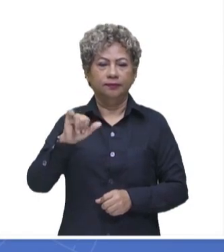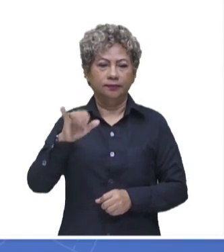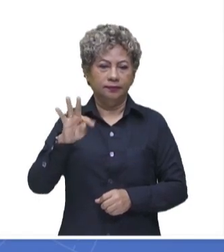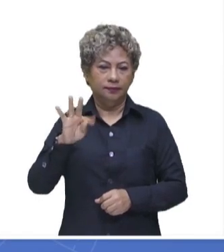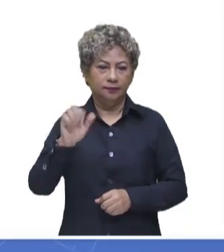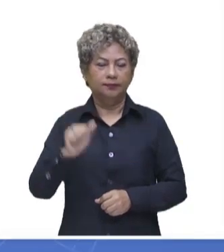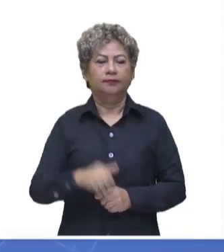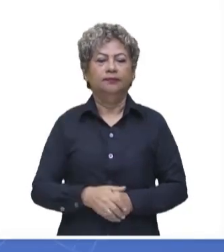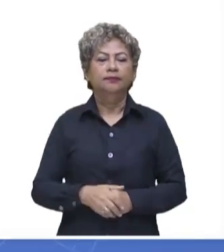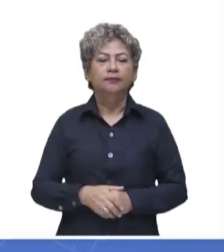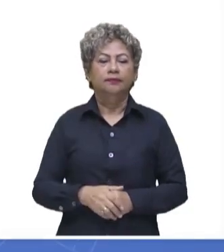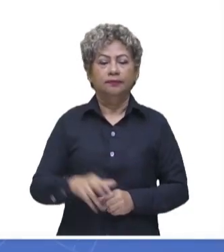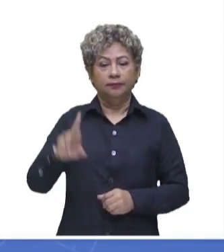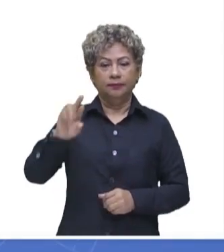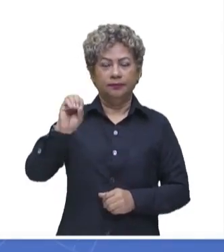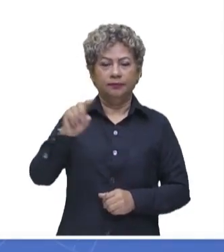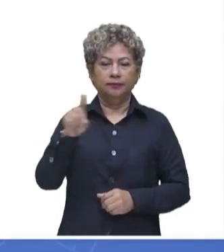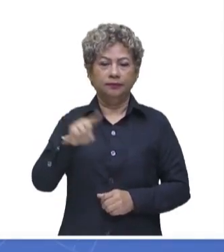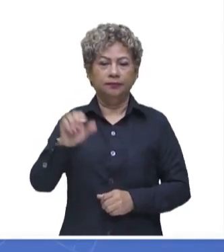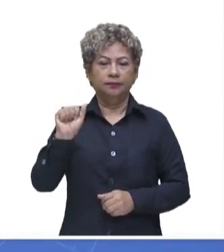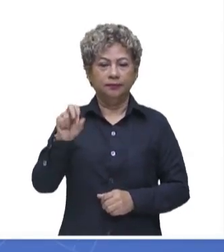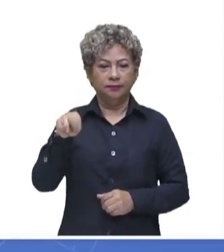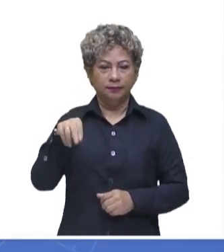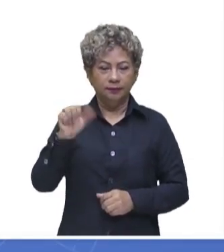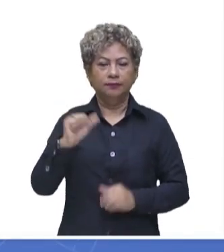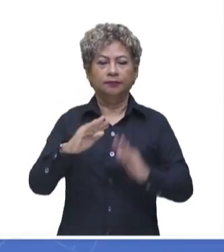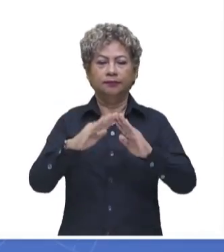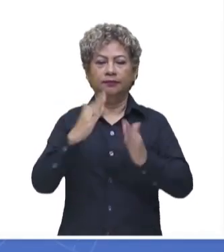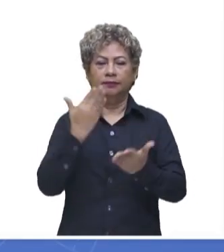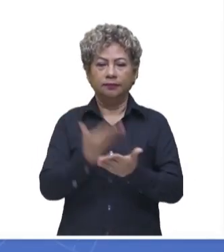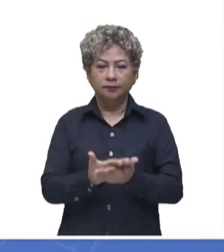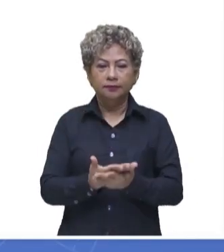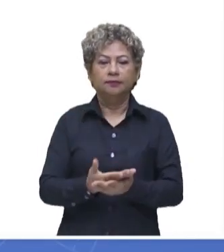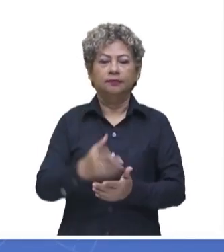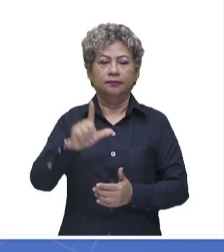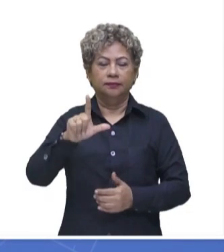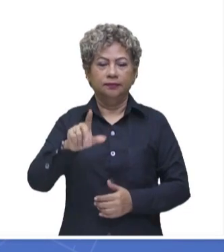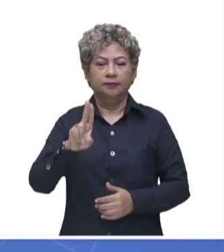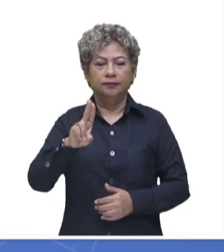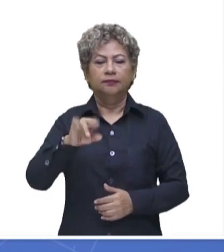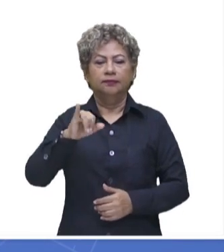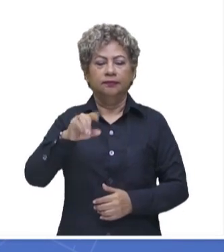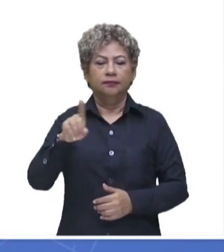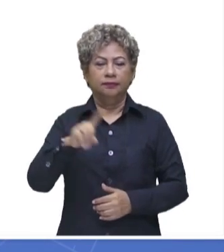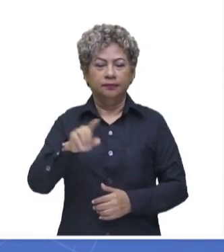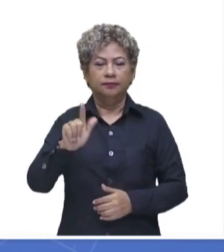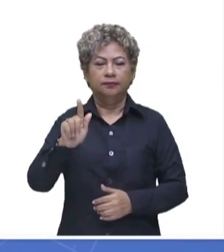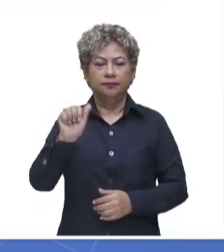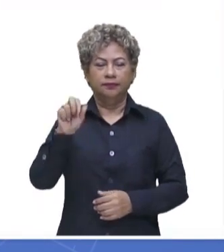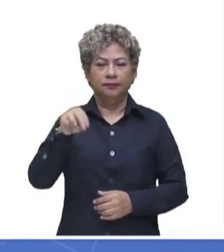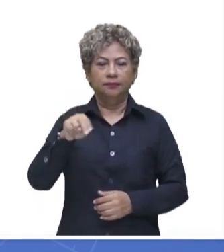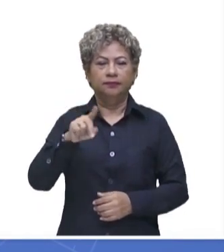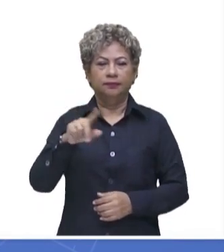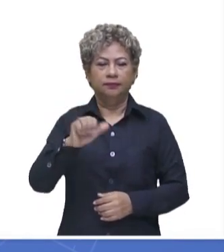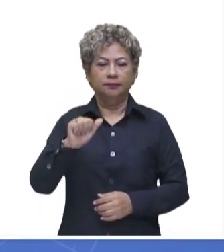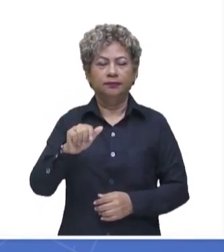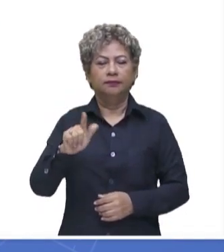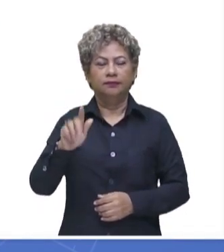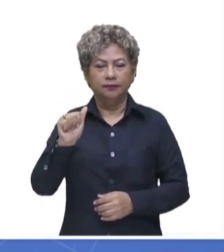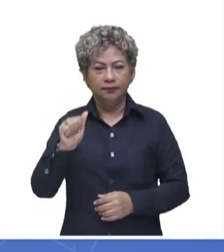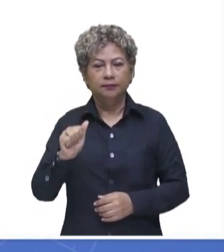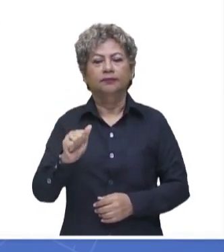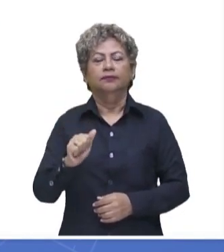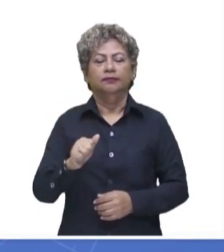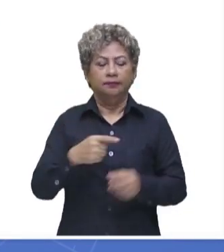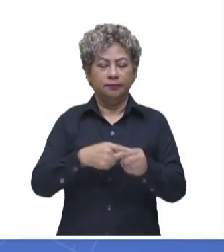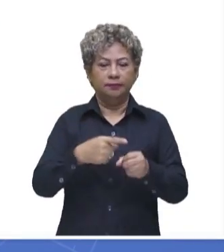ó, Rosana, escola Luiz Gonzaga, lá em Codajás. Um abraço a todos aí de Codajás, aos nossos